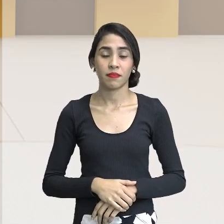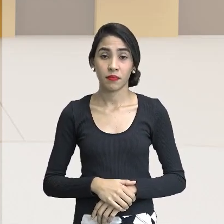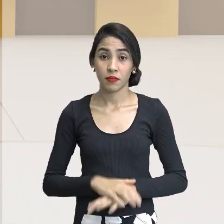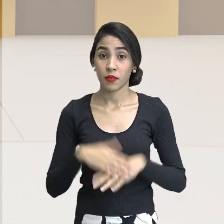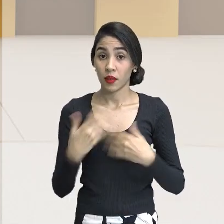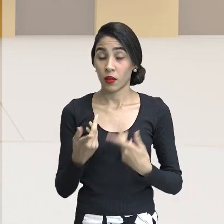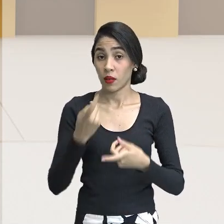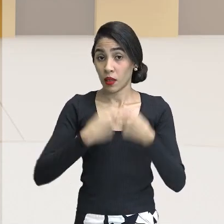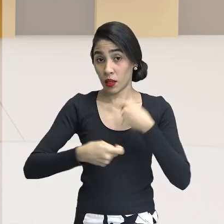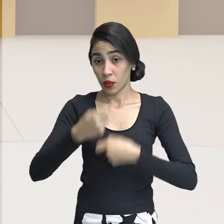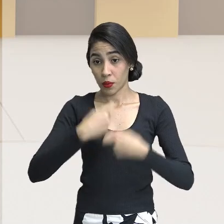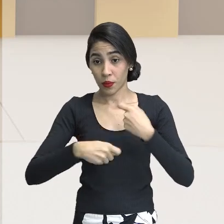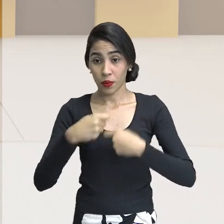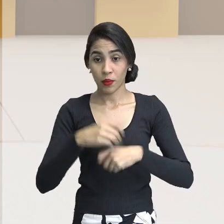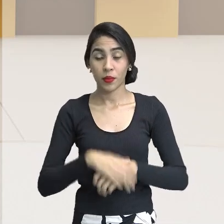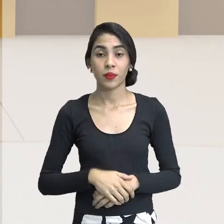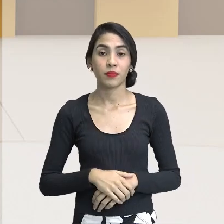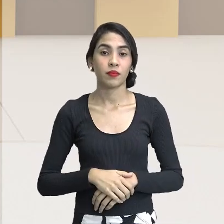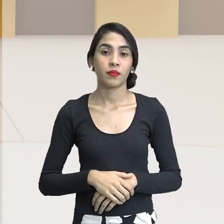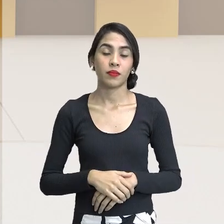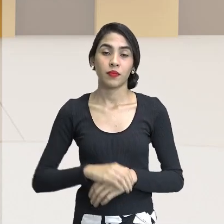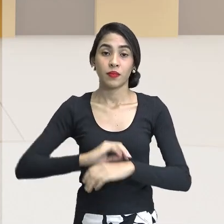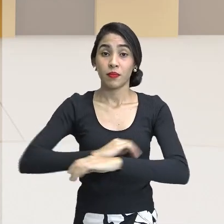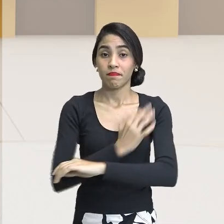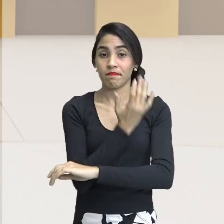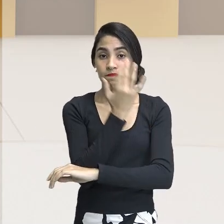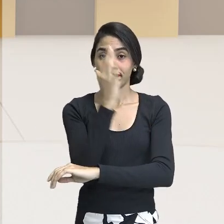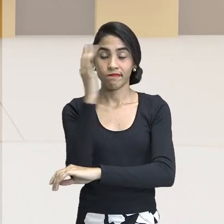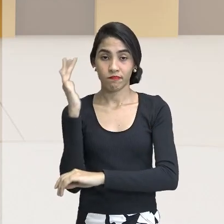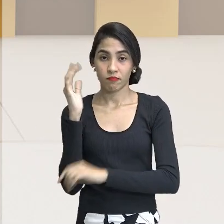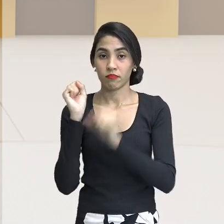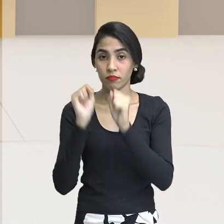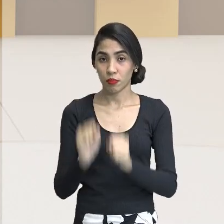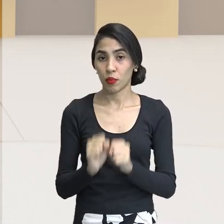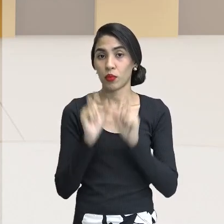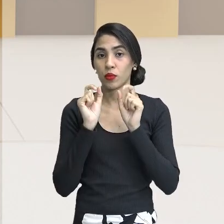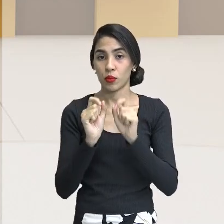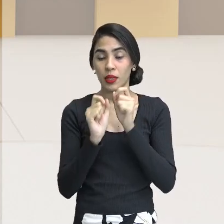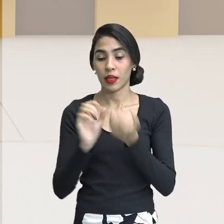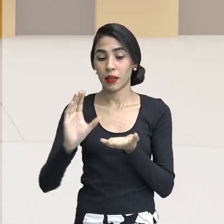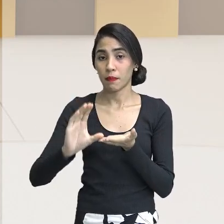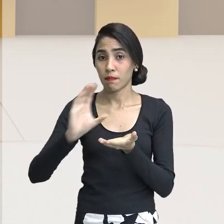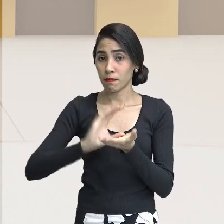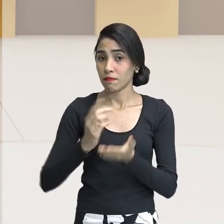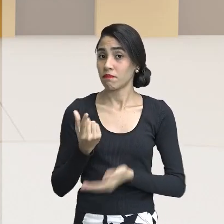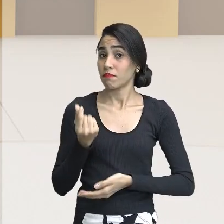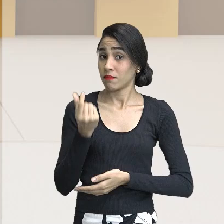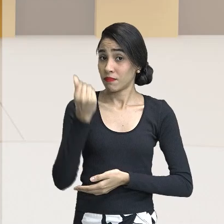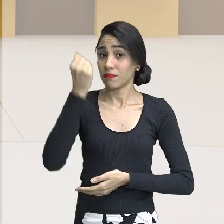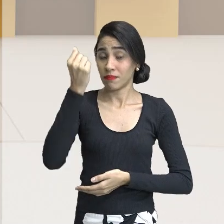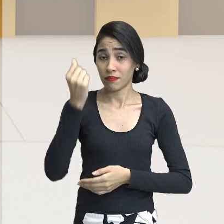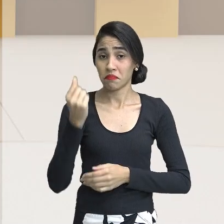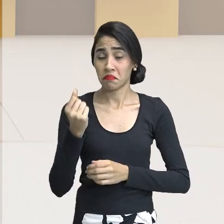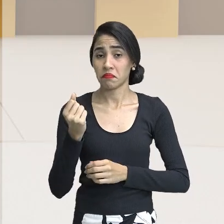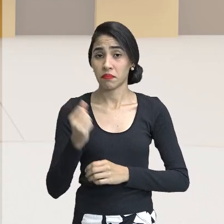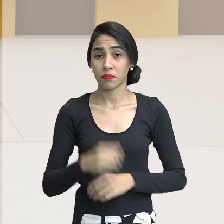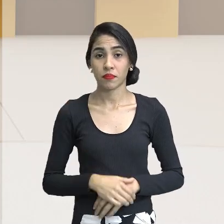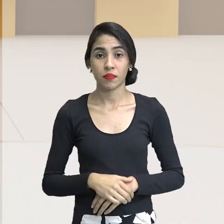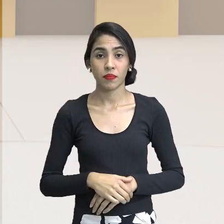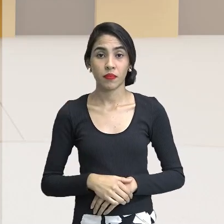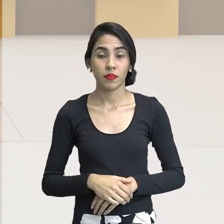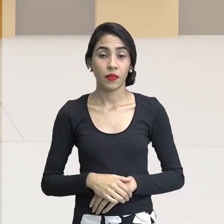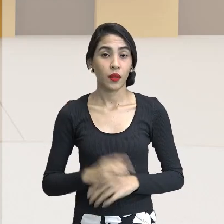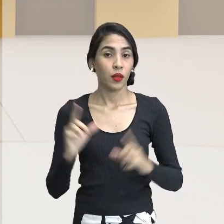termos econômicos, embora o desmatamento, né, ele possa gerar lucros, né, e isso pode ser em